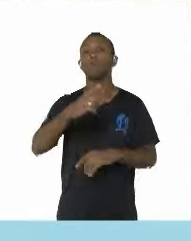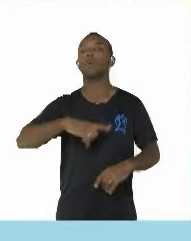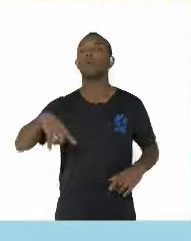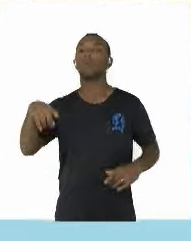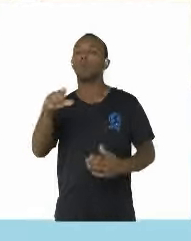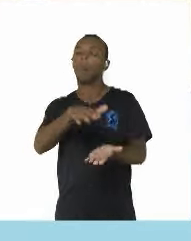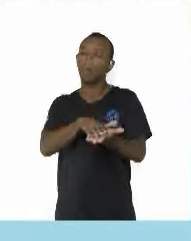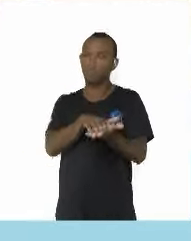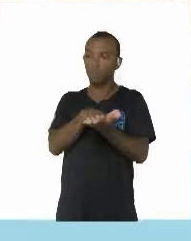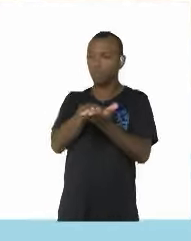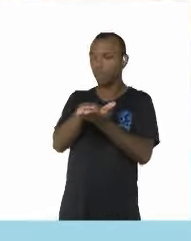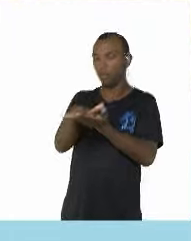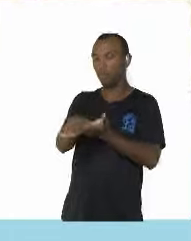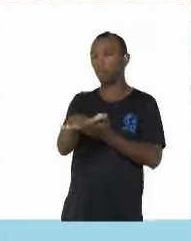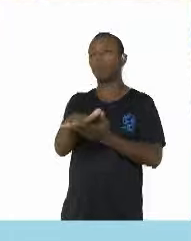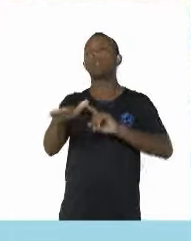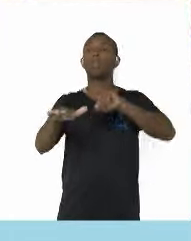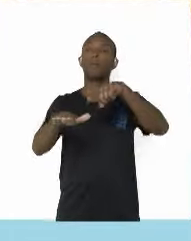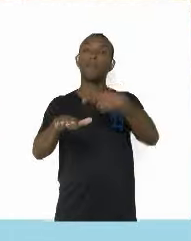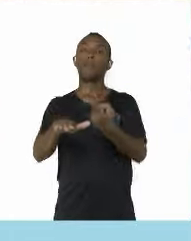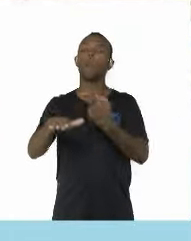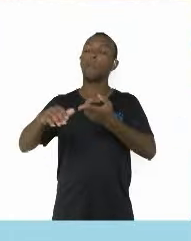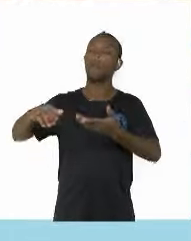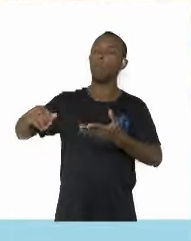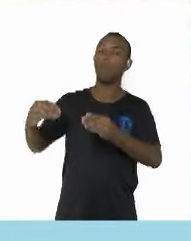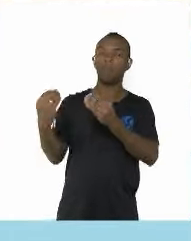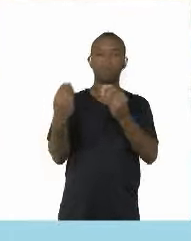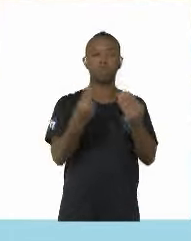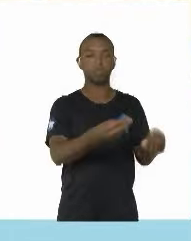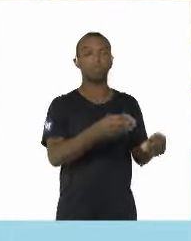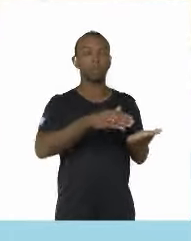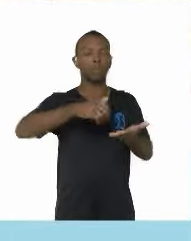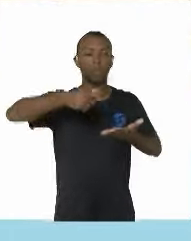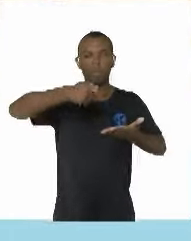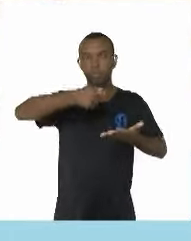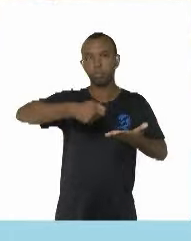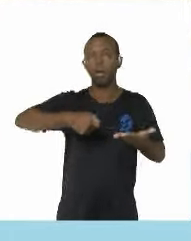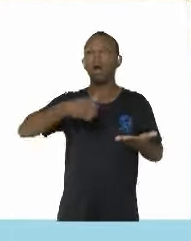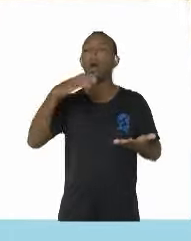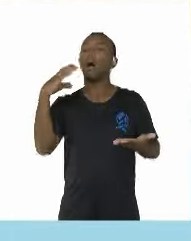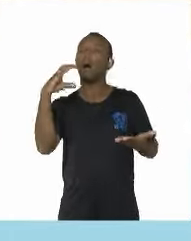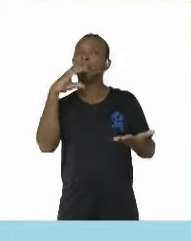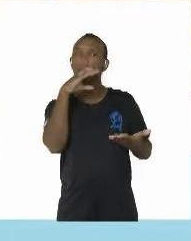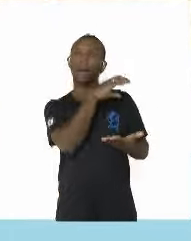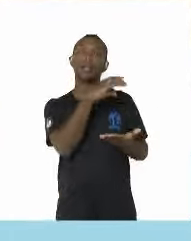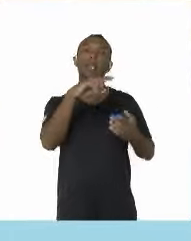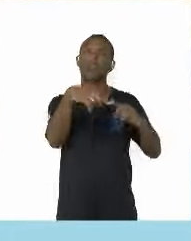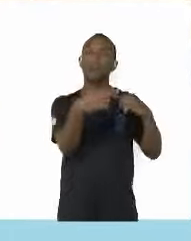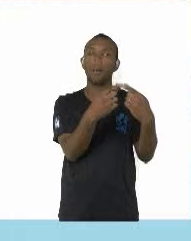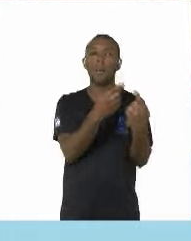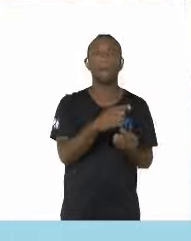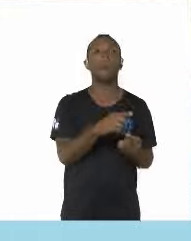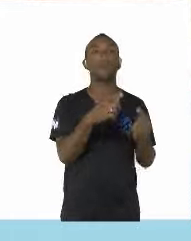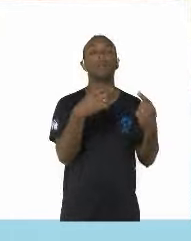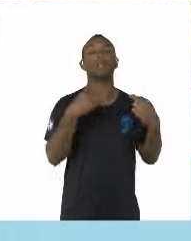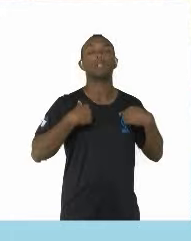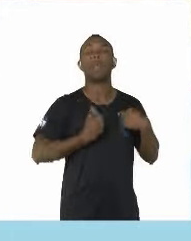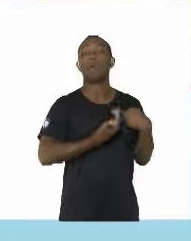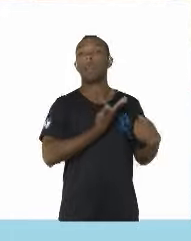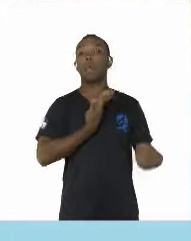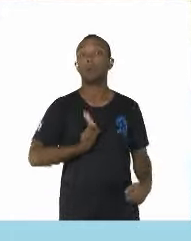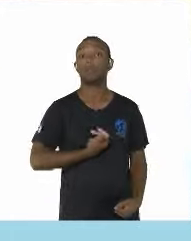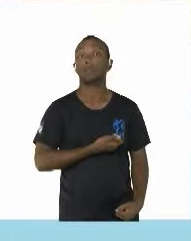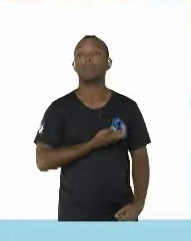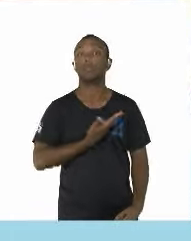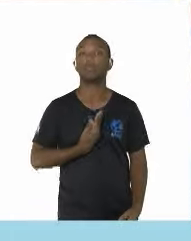num papel e depois a gente passa esse papel por uma prensa quente e estampa, passa esse desenho para a roupa. E aí a gente conseguia